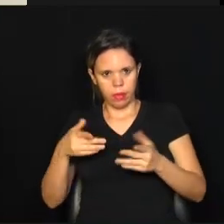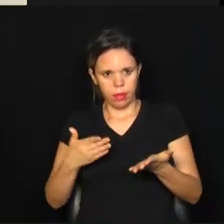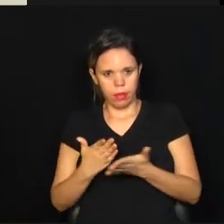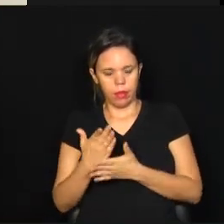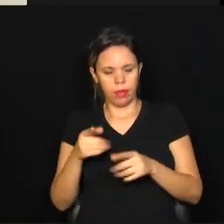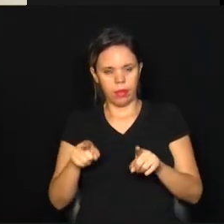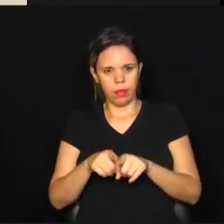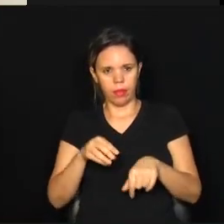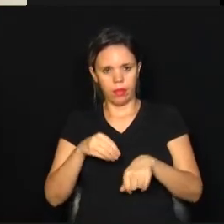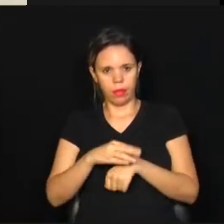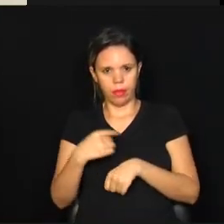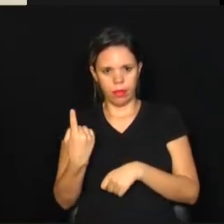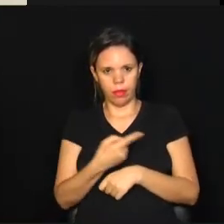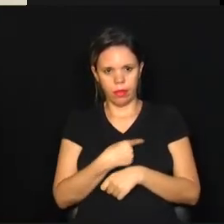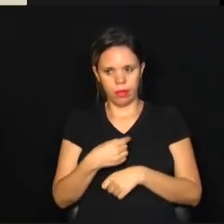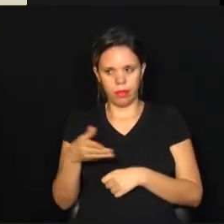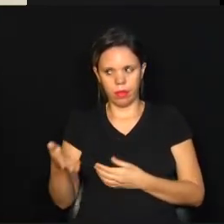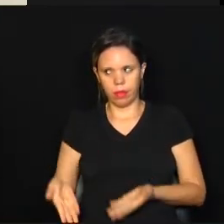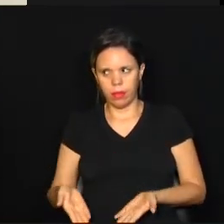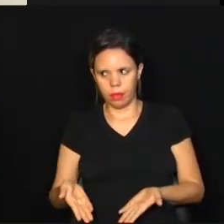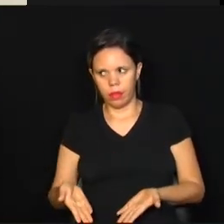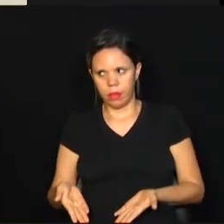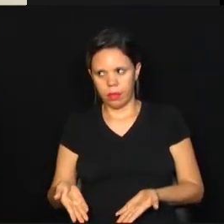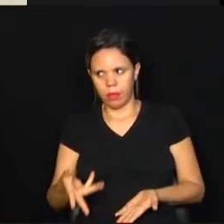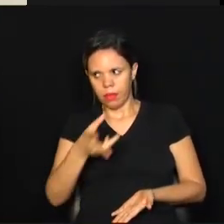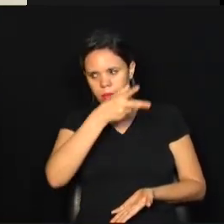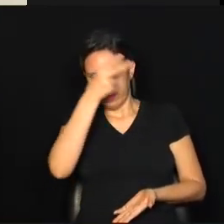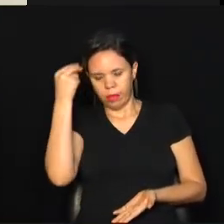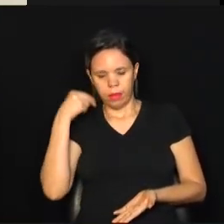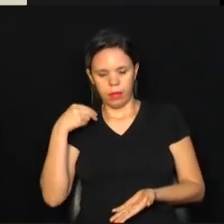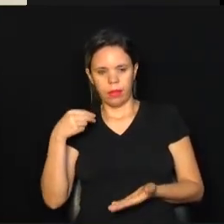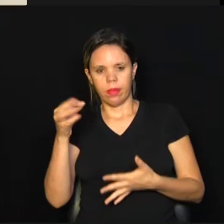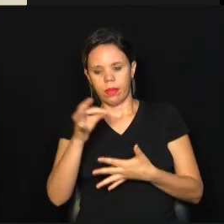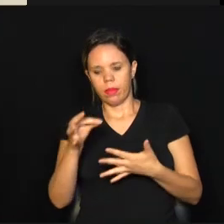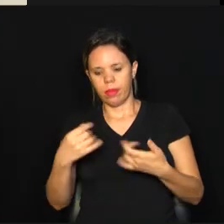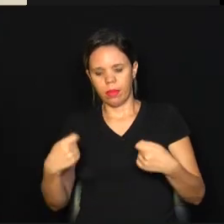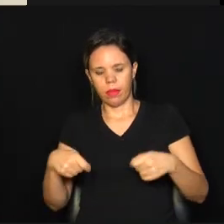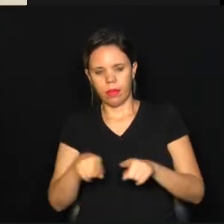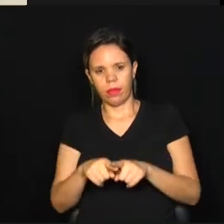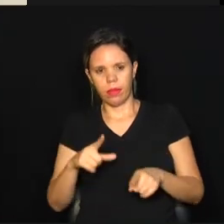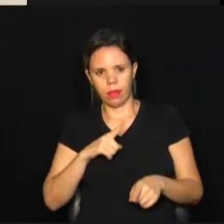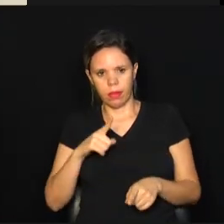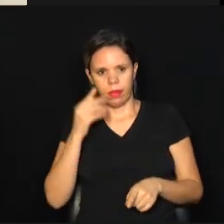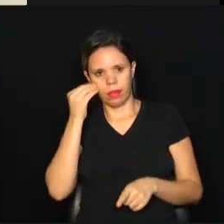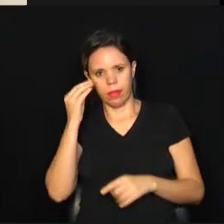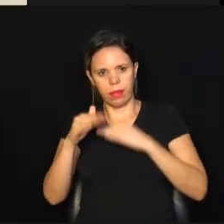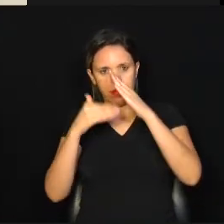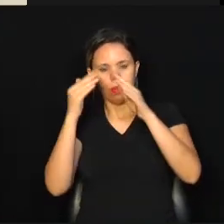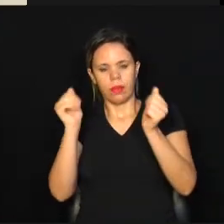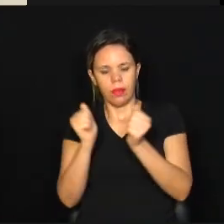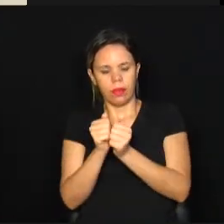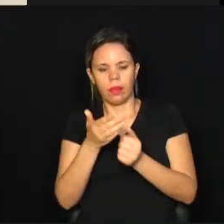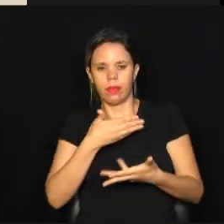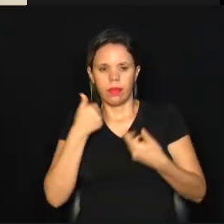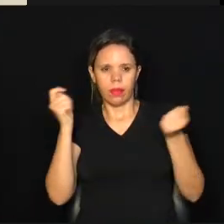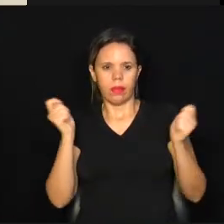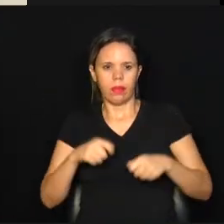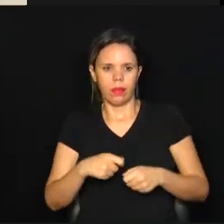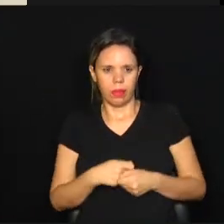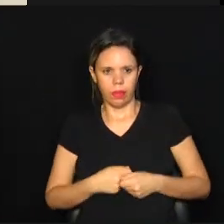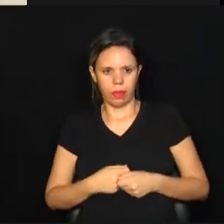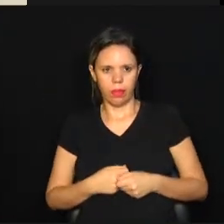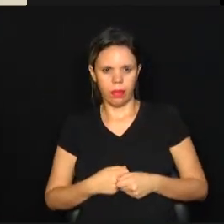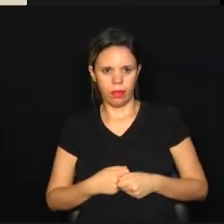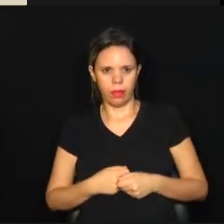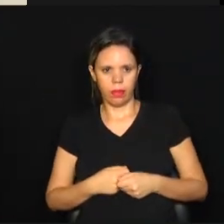né, trazer para nós, aqui do Poder Executivo, as demandas e a gente tentar construir isso de uma melhor forma possível.